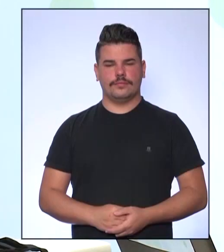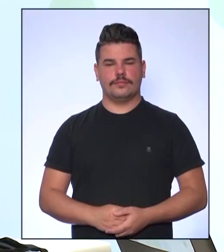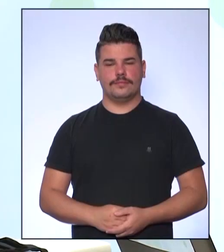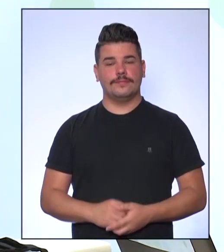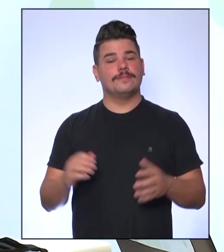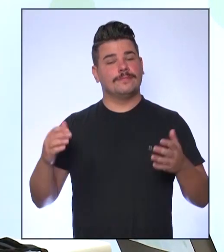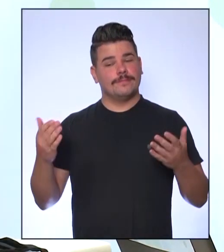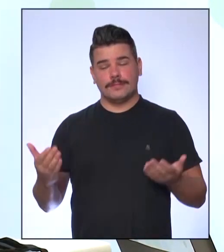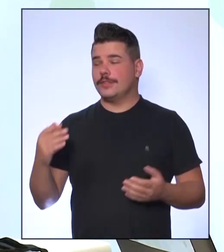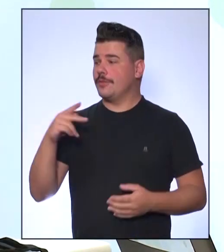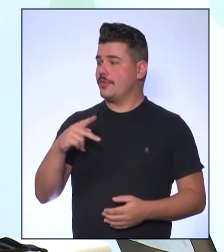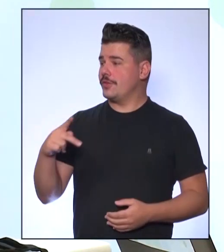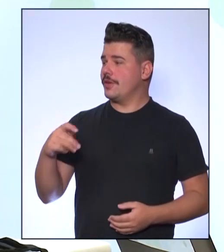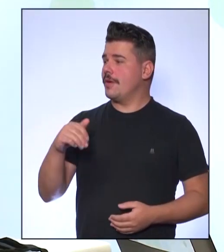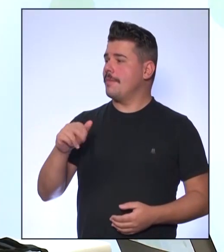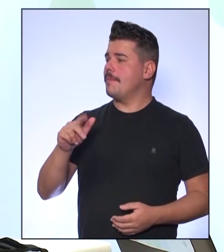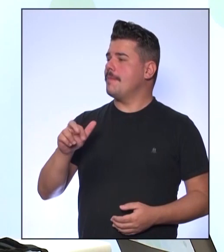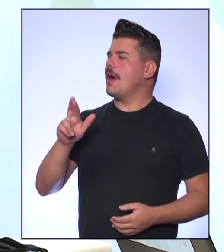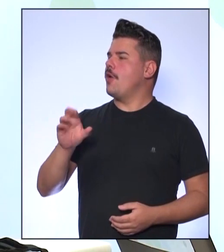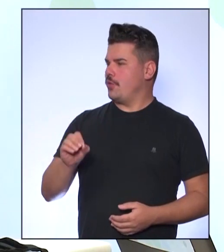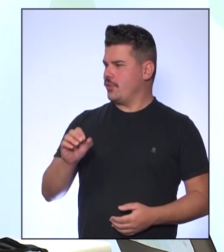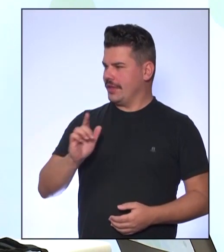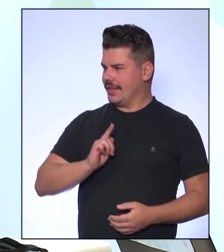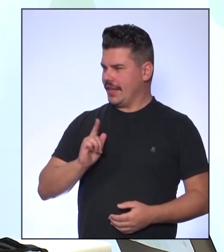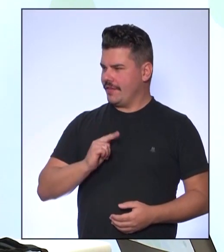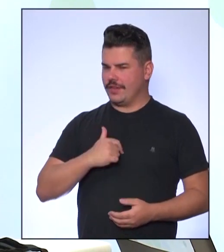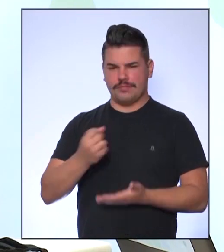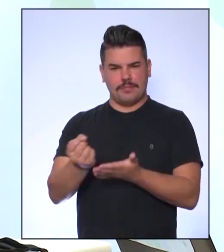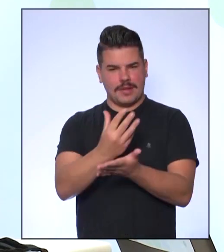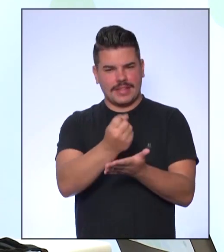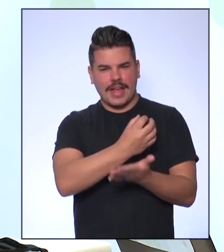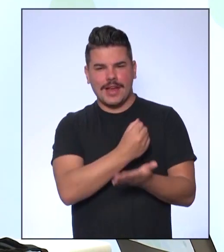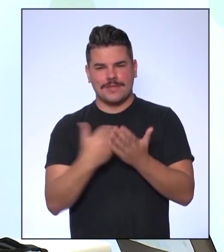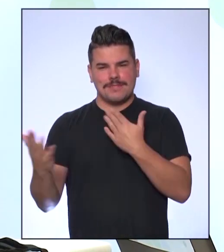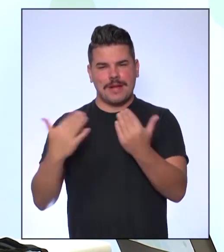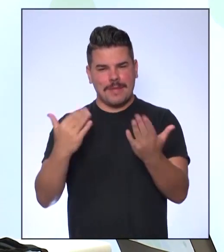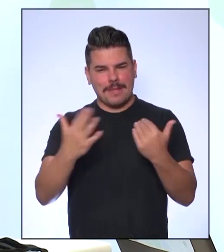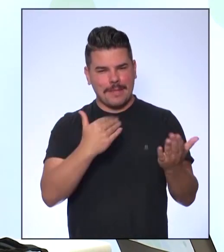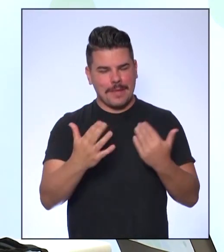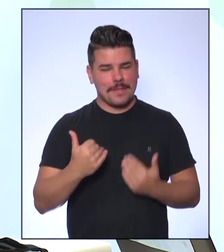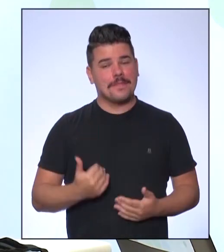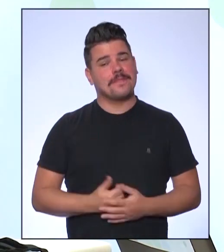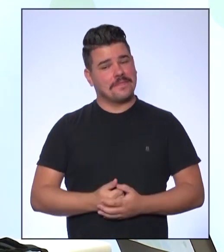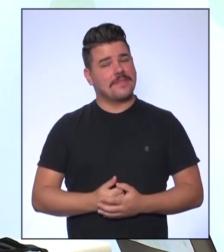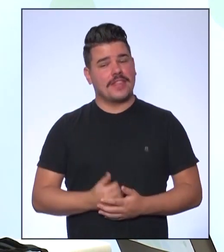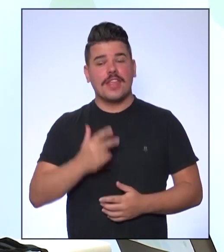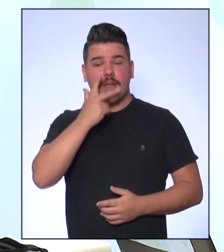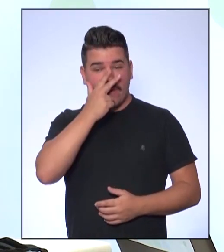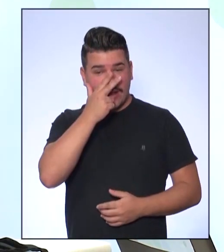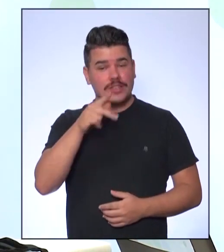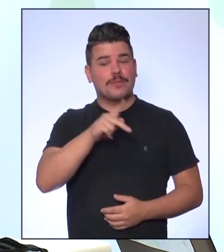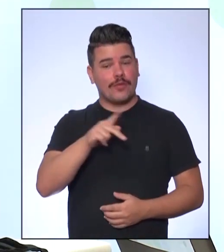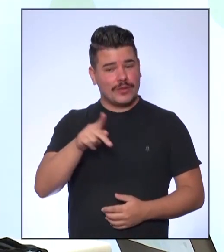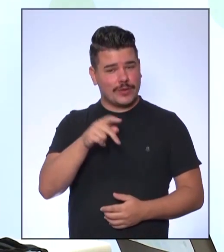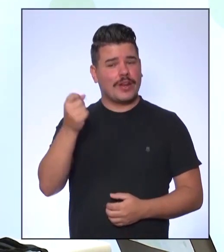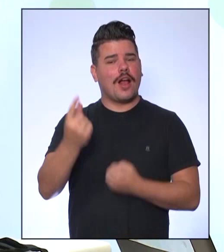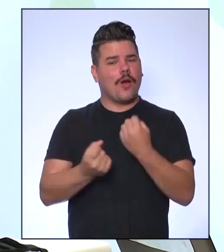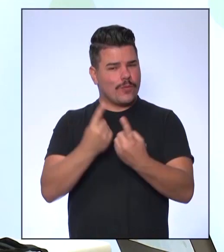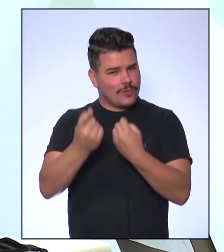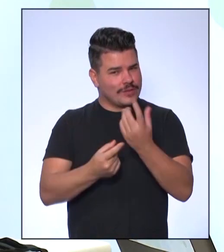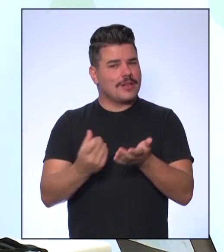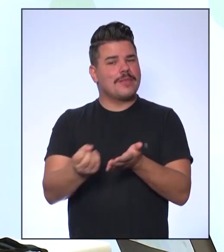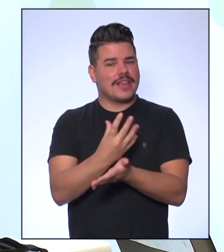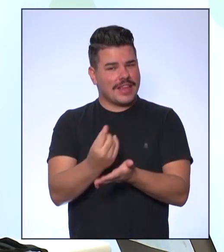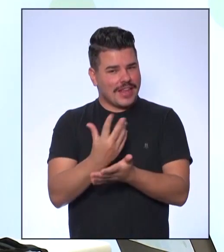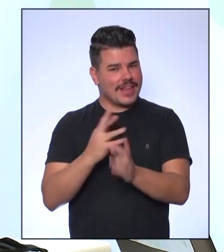Então, professor Mauro, qual foi a contribuição dos alunos? Olha, provavelmente até de professores, né? Gostaria de estar